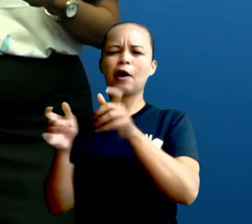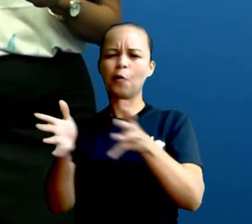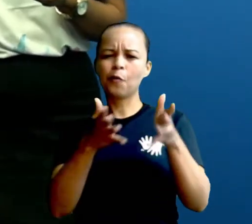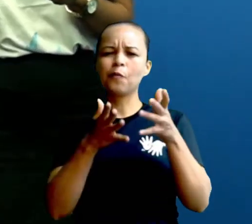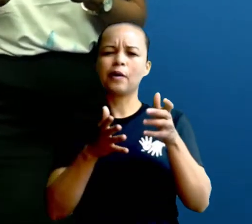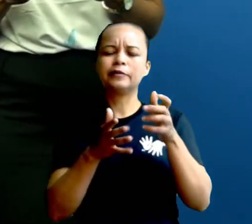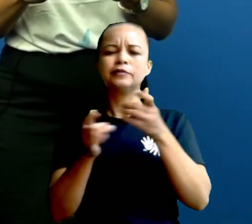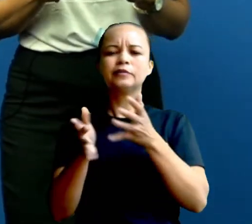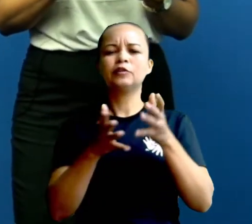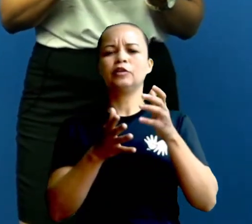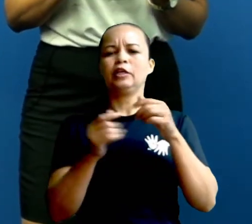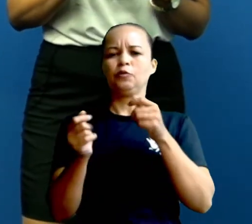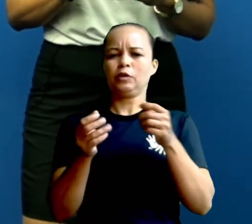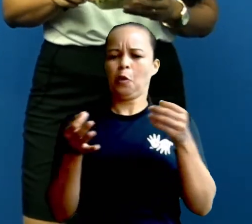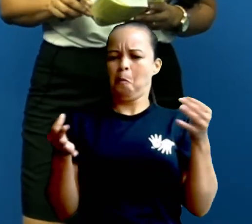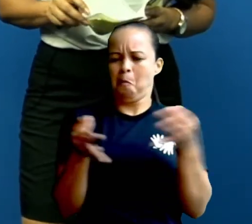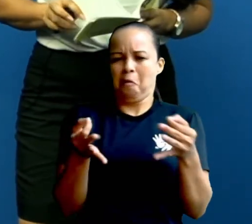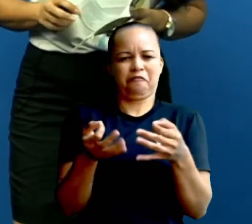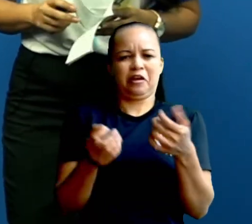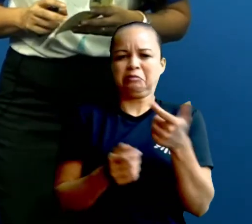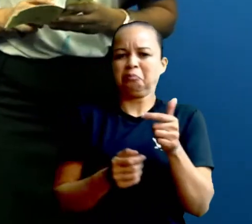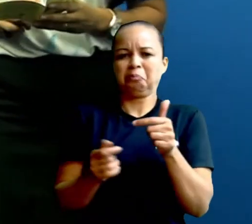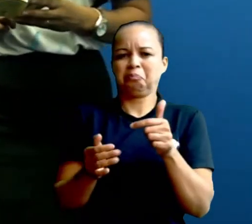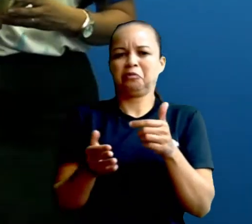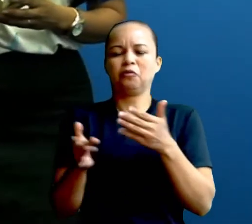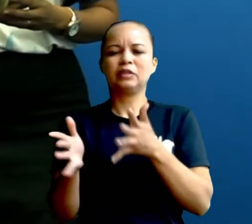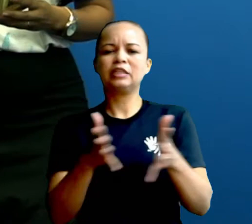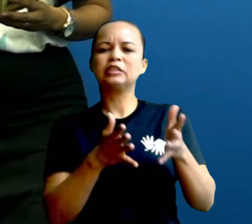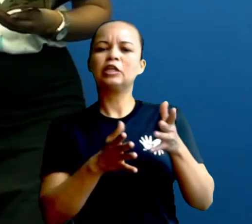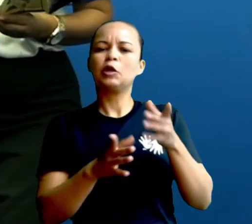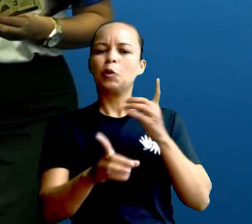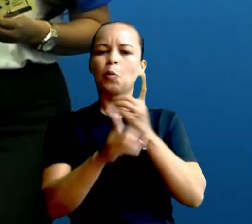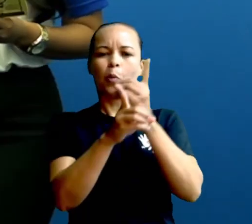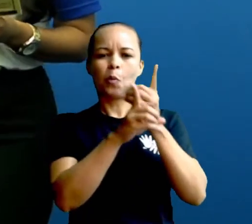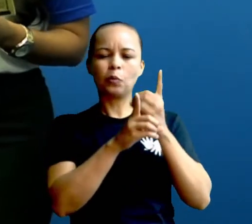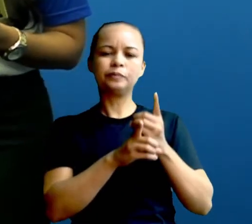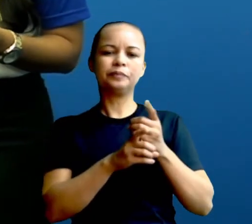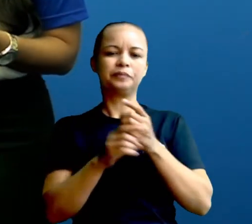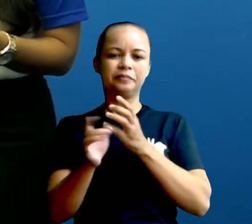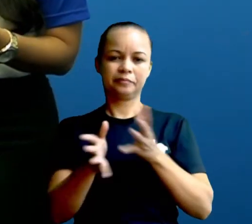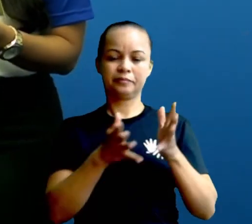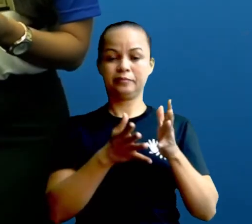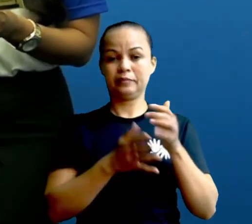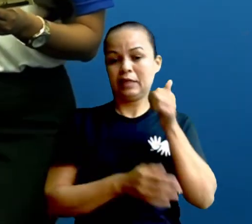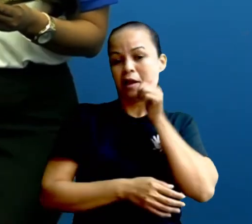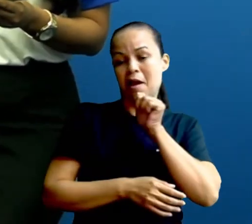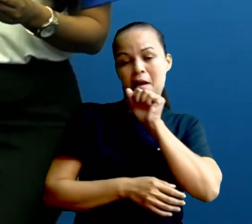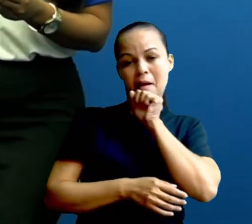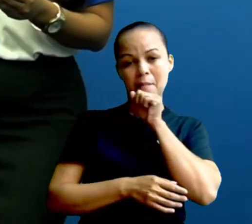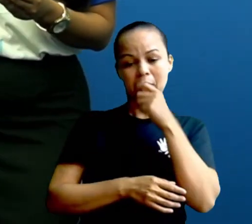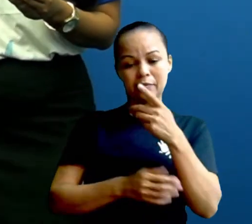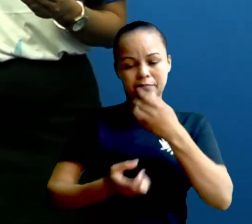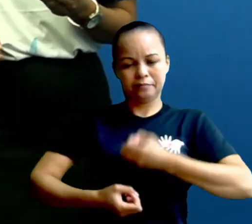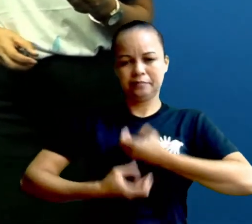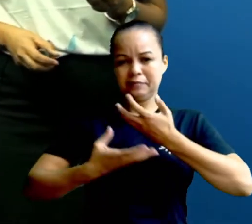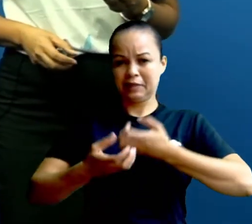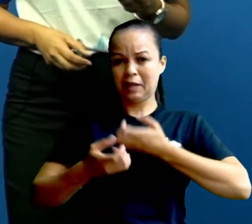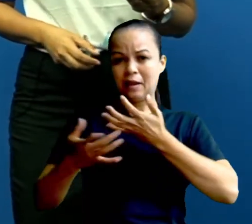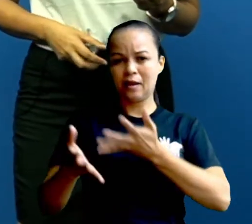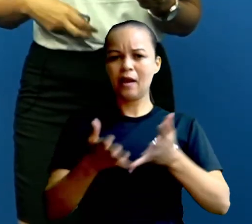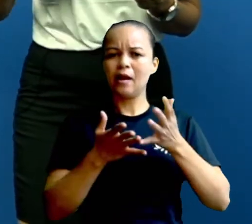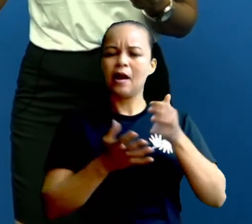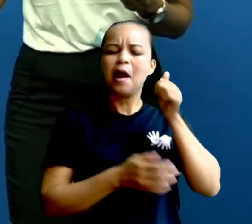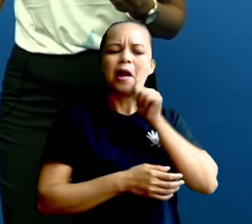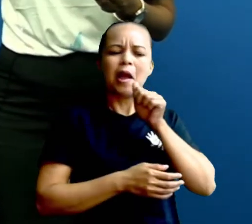ser imperfeito que se encontra a maestria. A mãe desta poesia não é anjo de